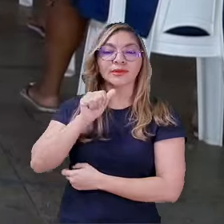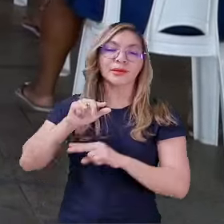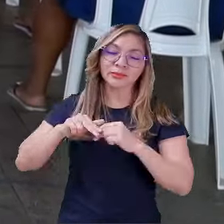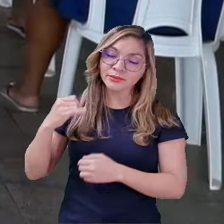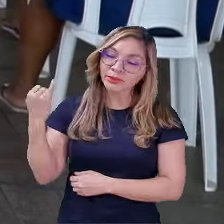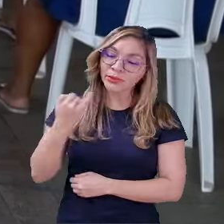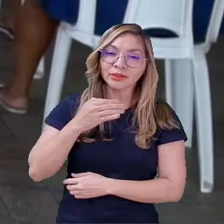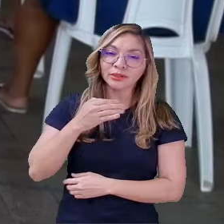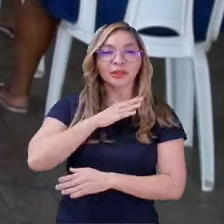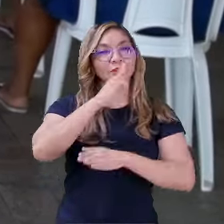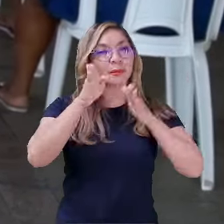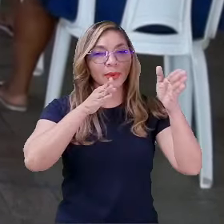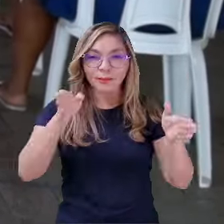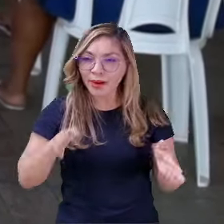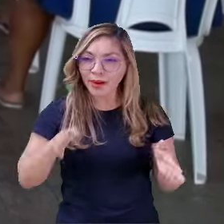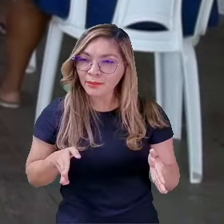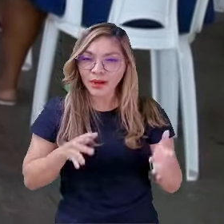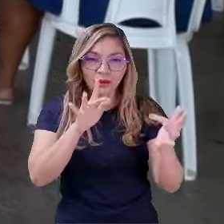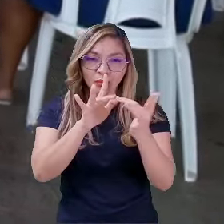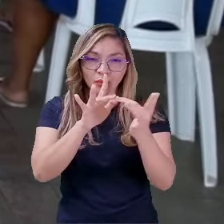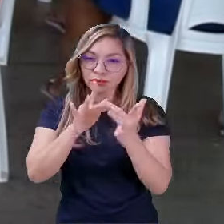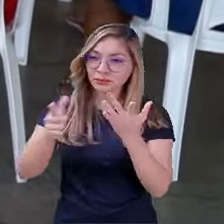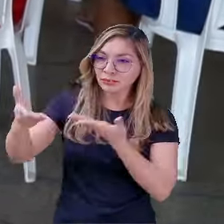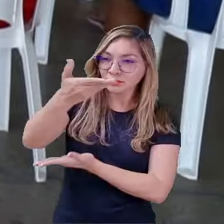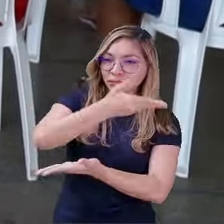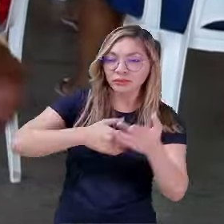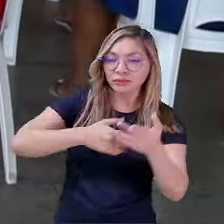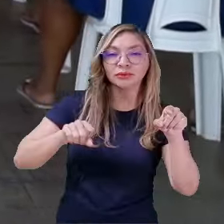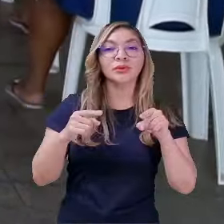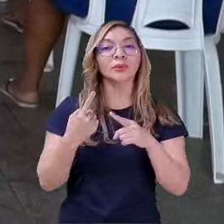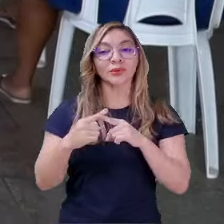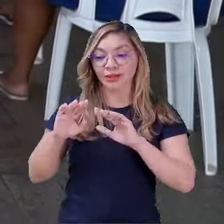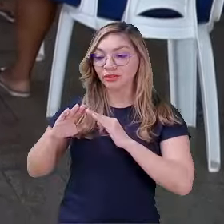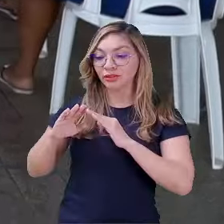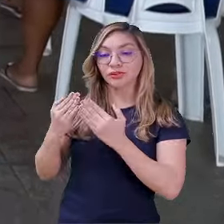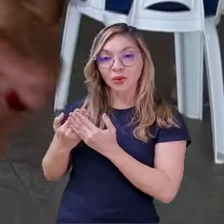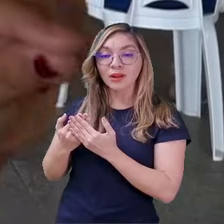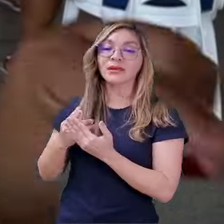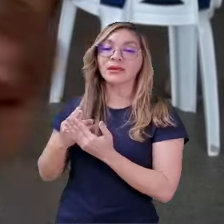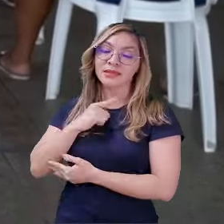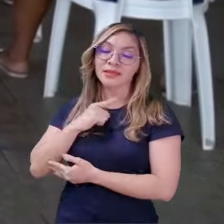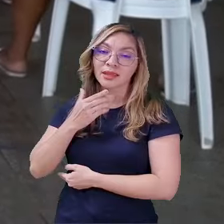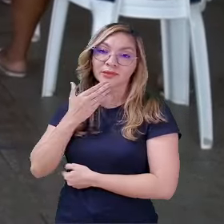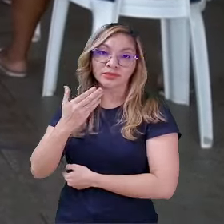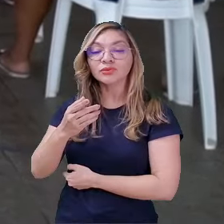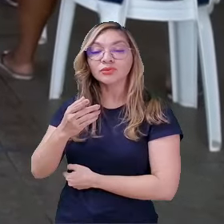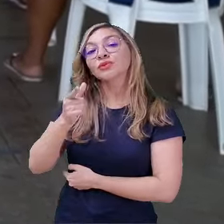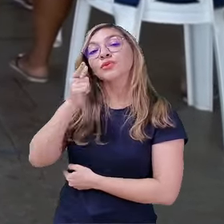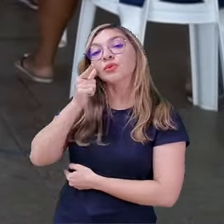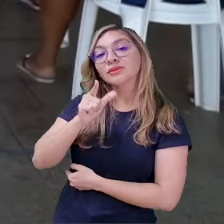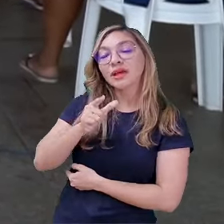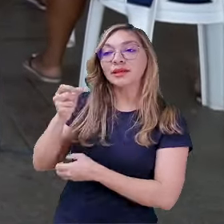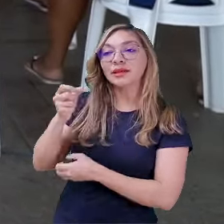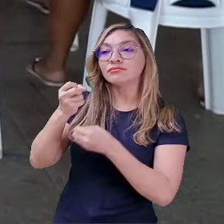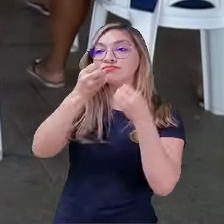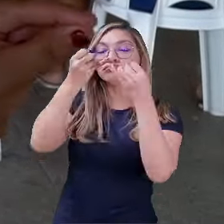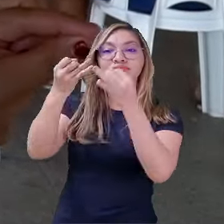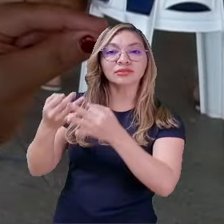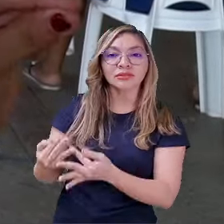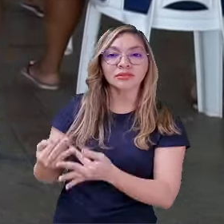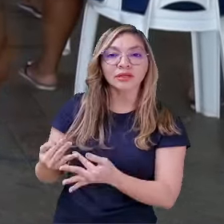a escola ela tem certas demandas e que ela não consegue falar sobre violência doméstica de uma